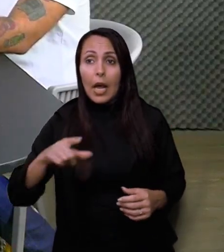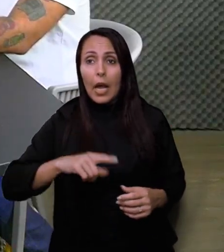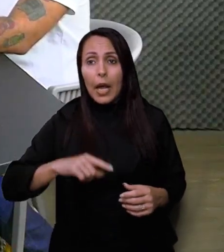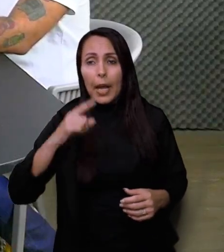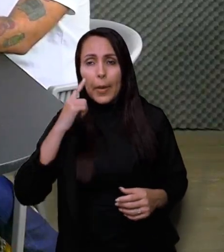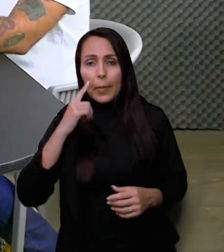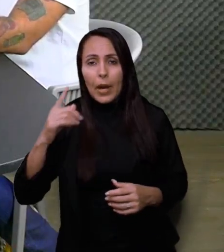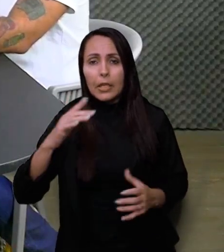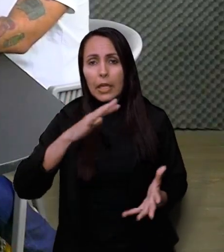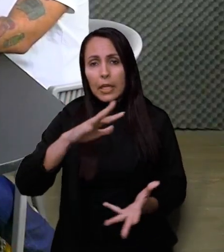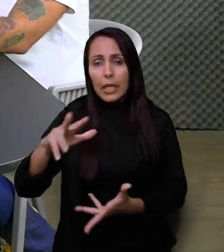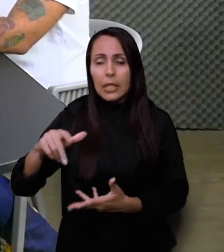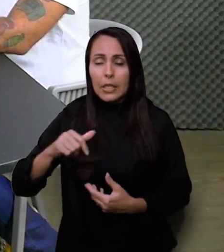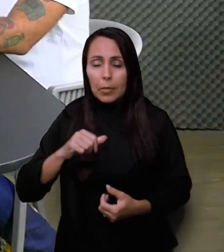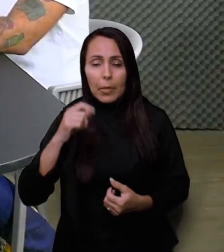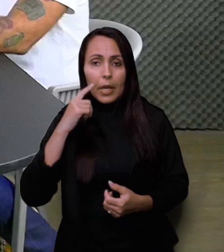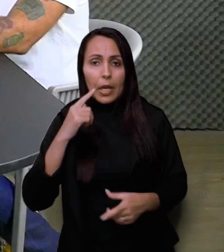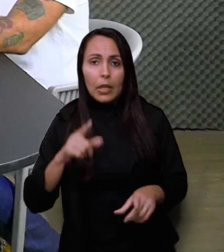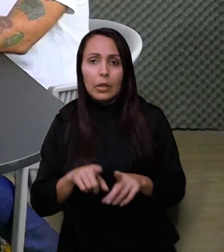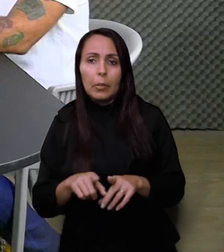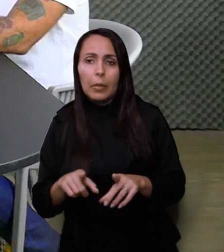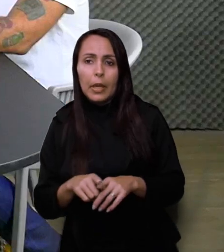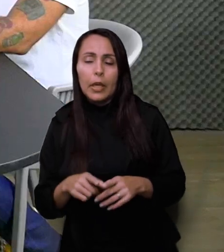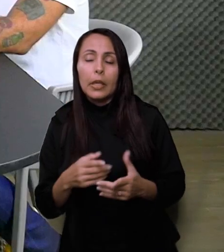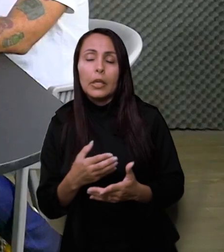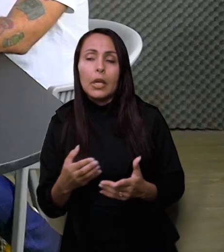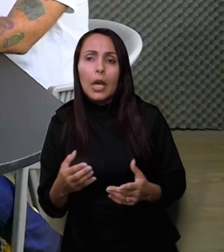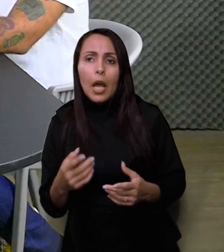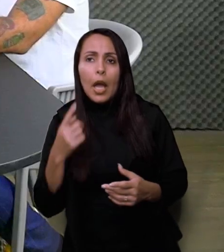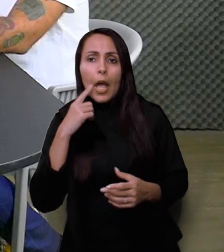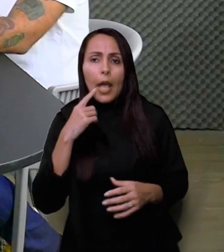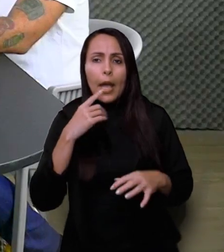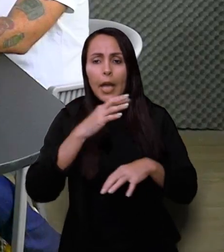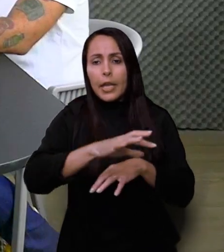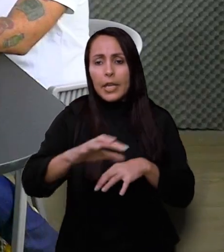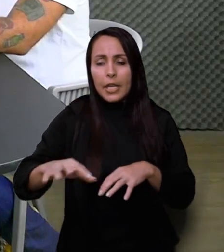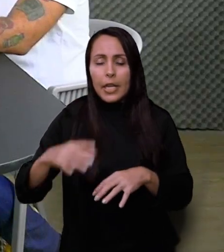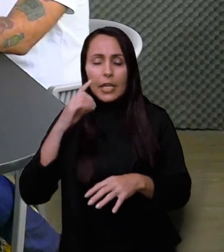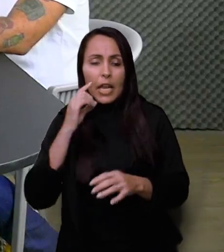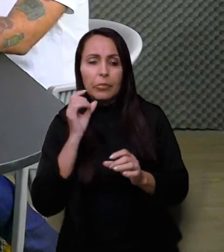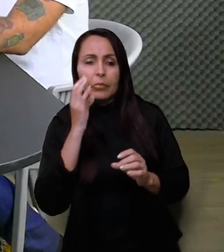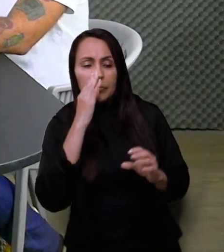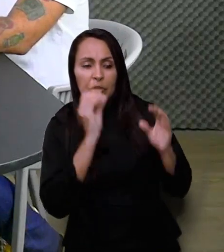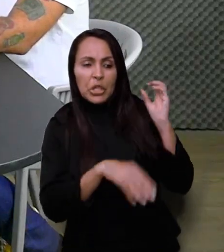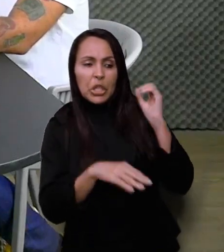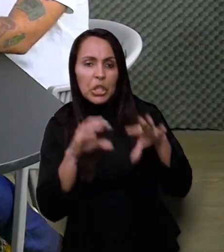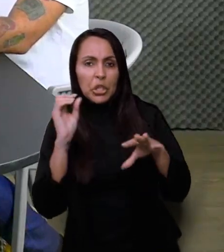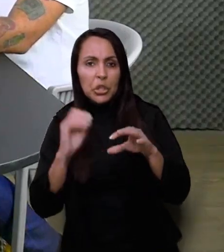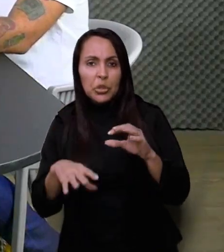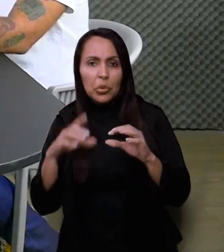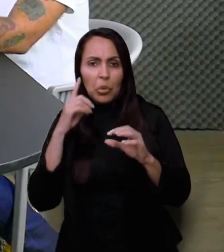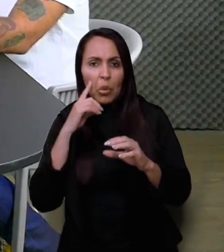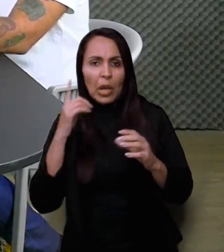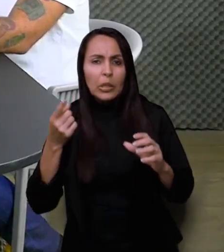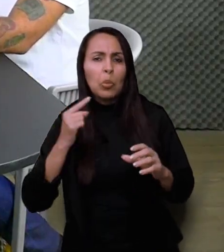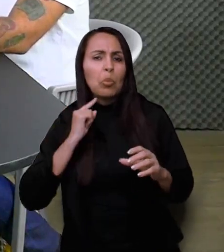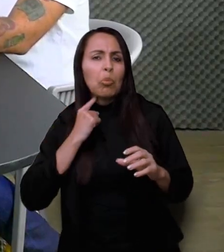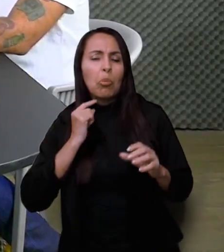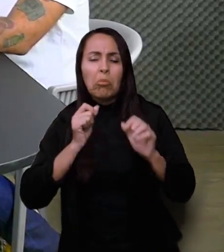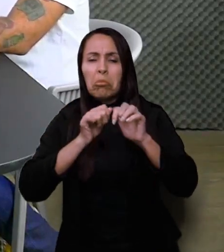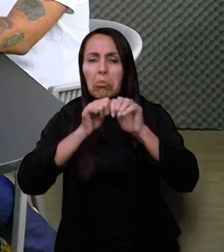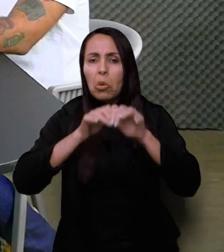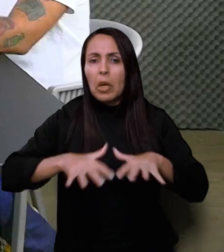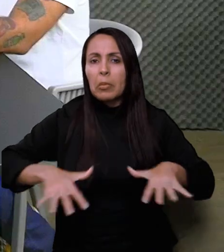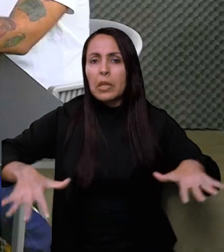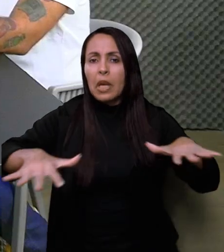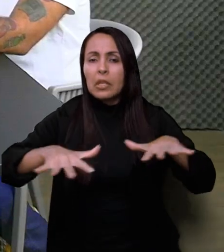aquecimento global, é ebulição global, é ilha de lixo no meio do oceano, é contaminação com